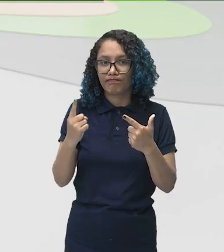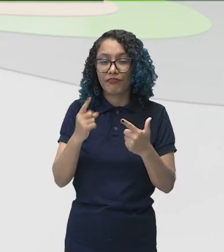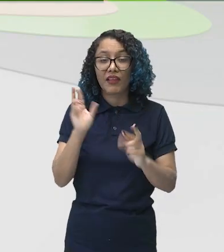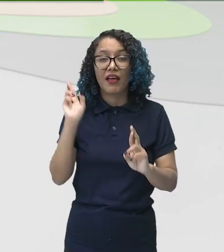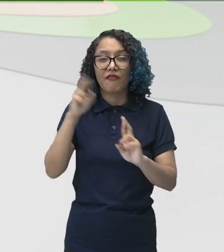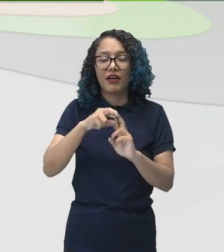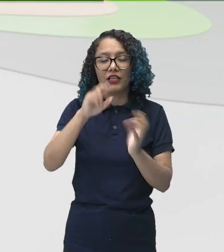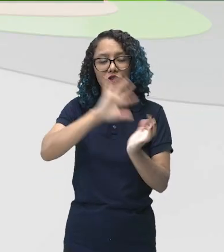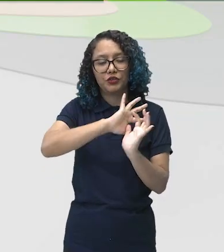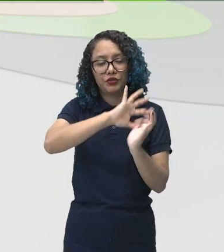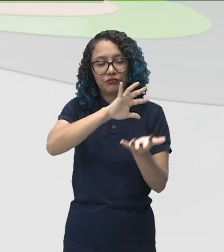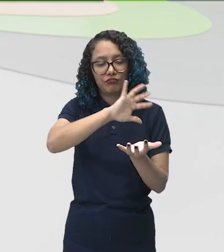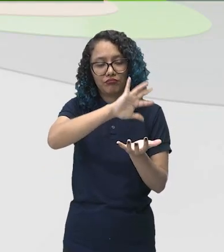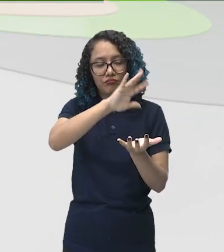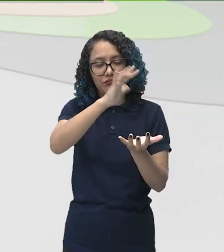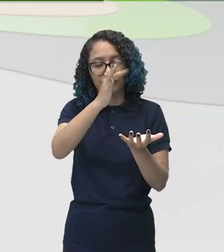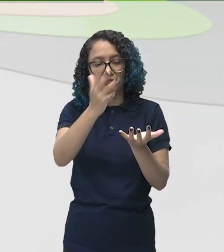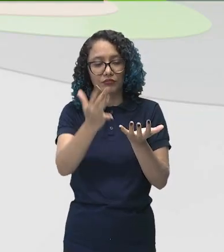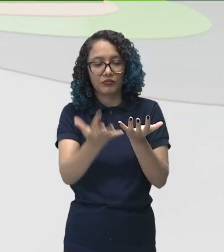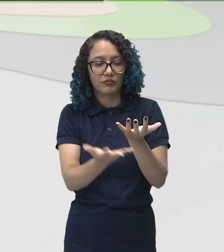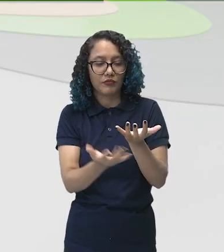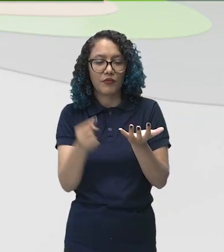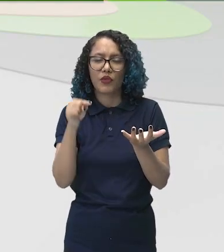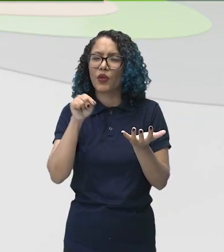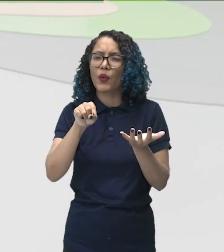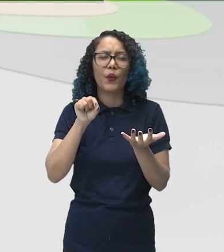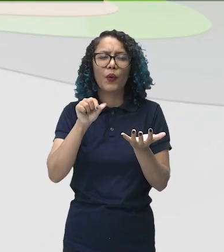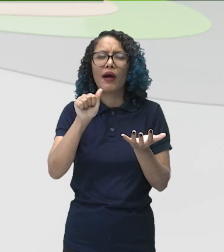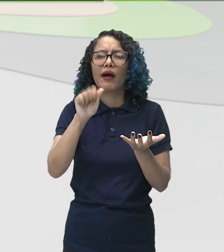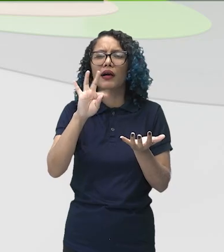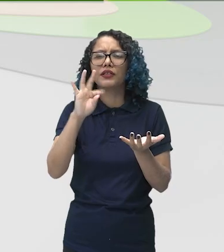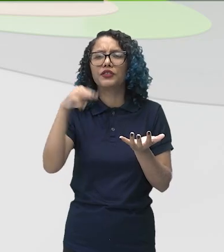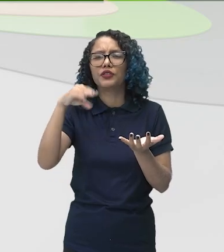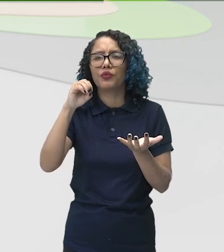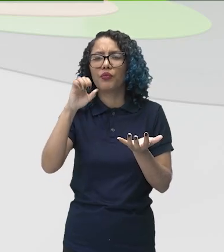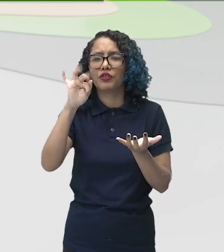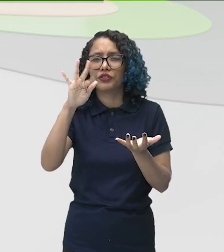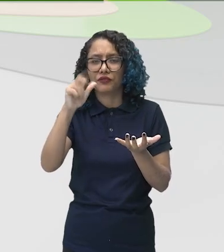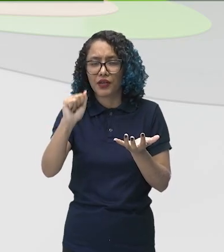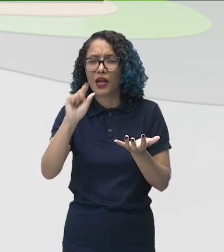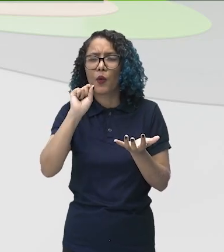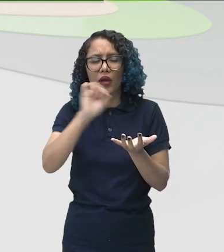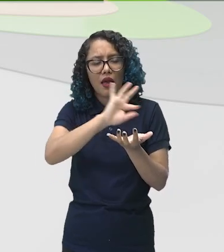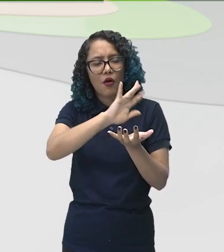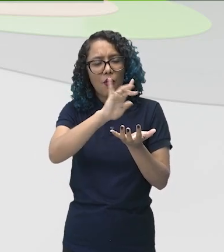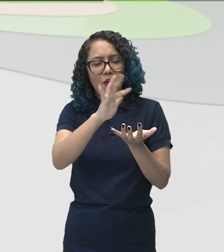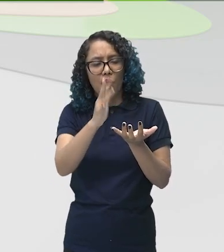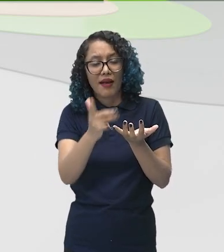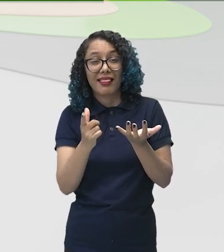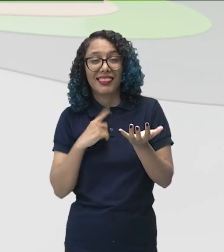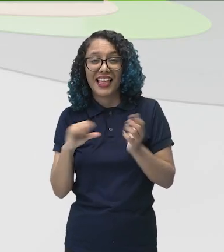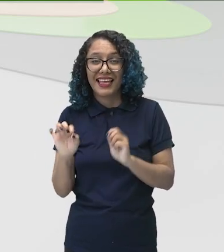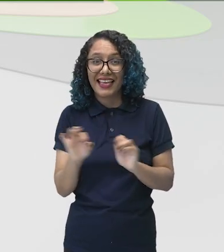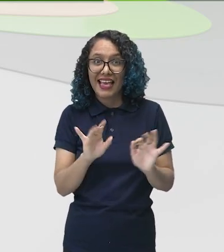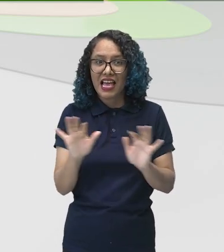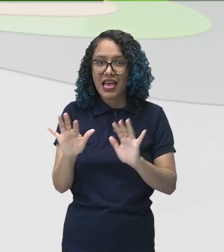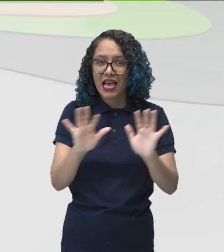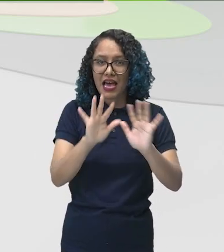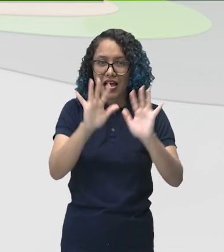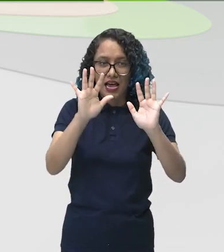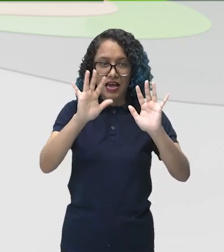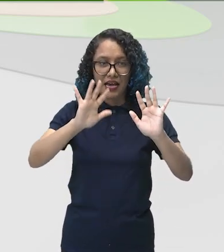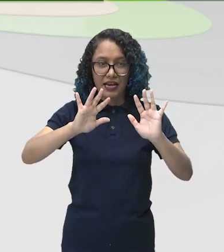atmosfera. A atmosfera terrestre, ela representa uma camada que ela é composta por gases que estão,